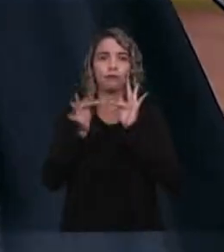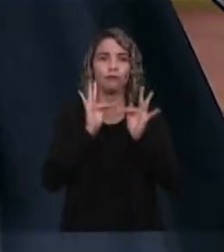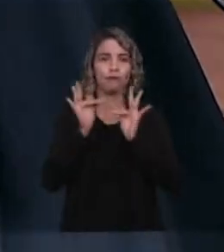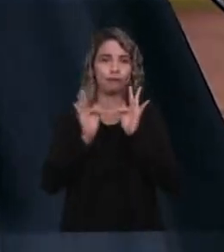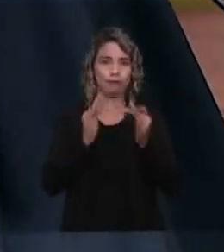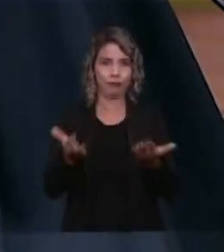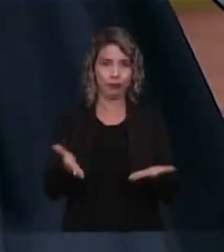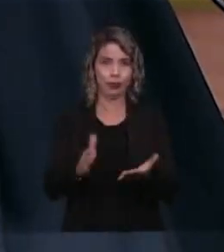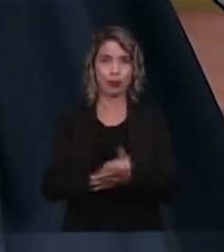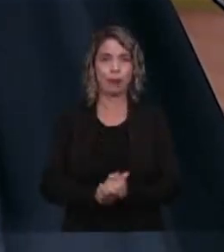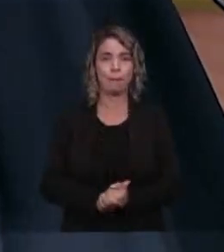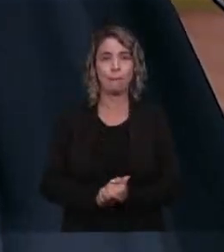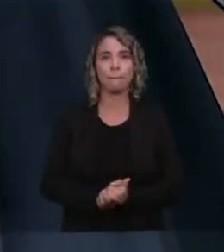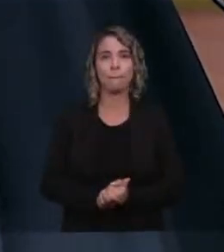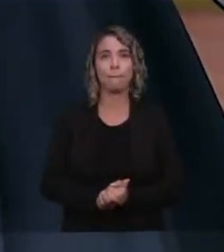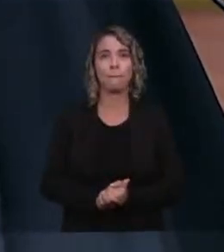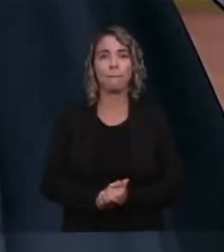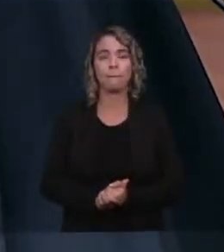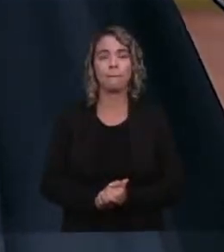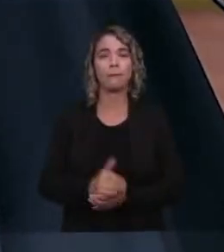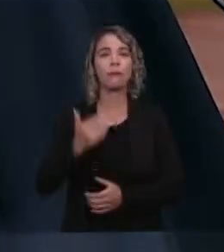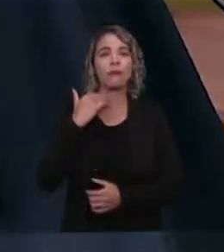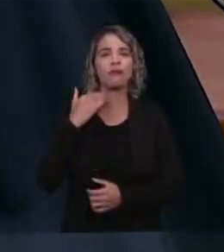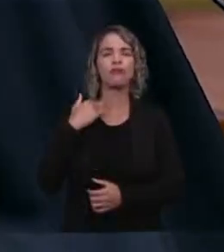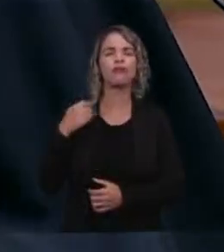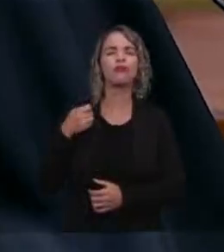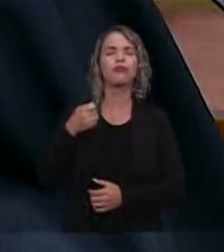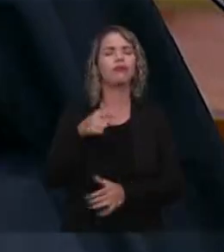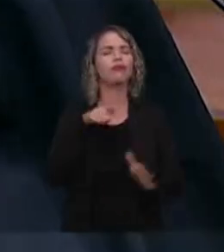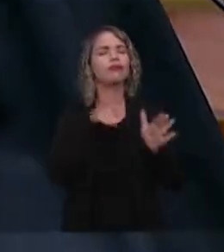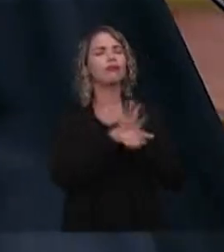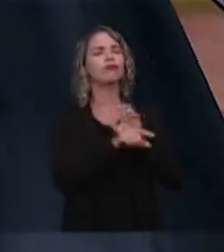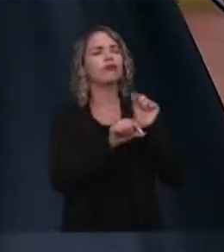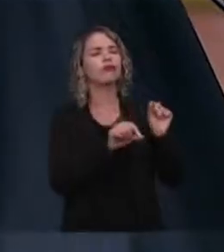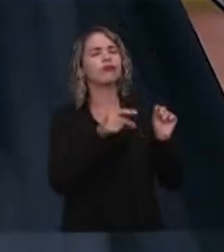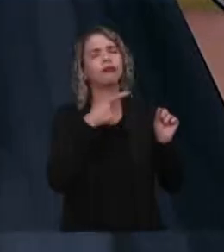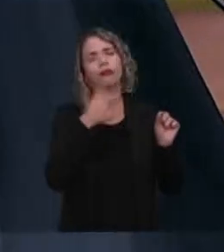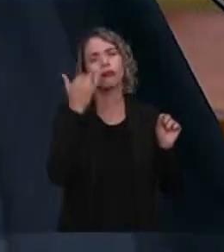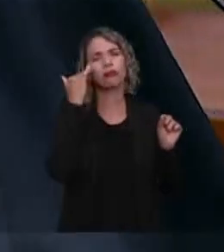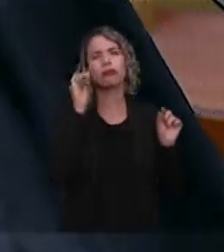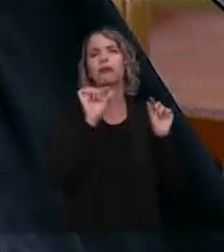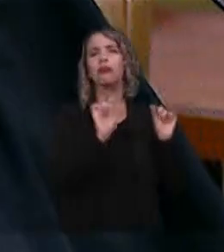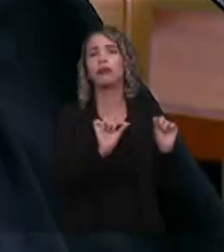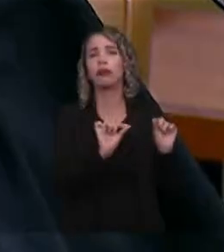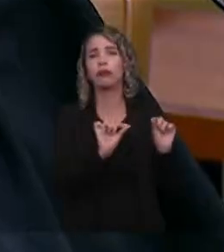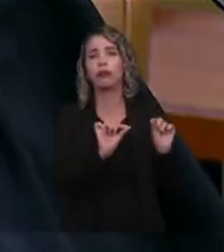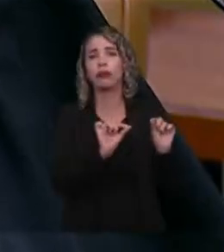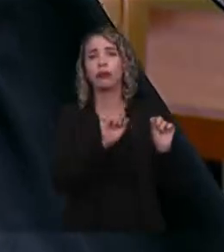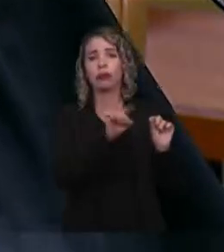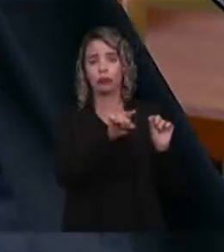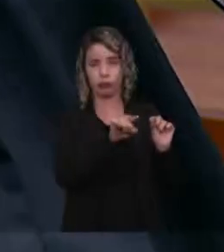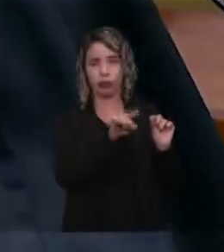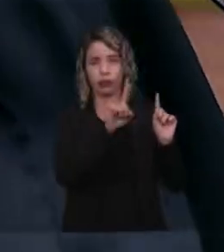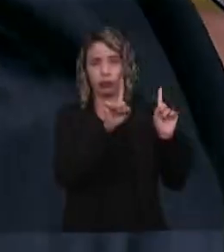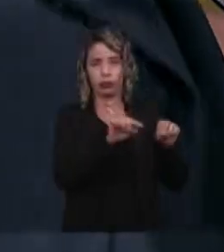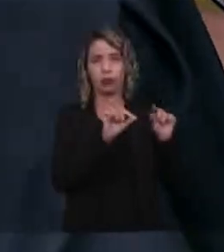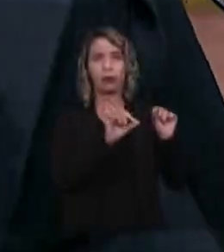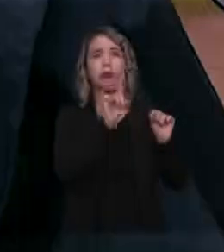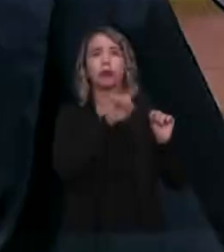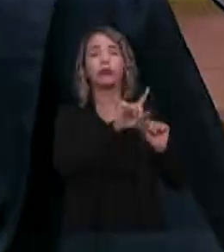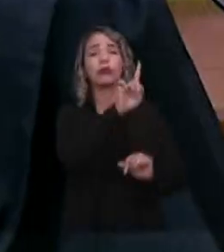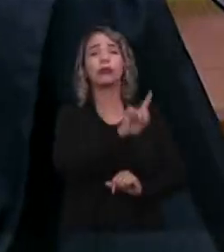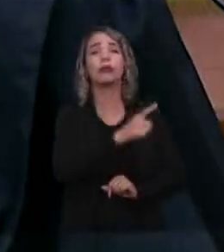Confira-se. O juiz. Só uma indagação para o senhor de esclarecimento. O senhor, quem era o